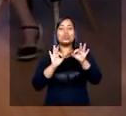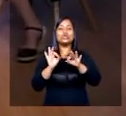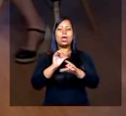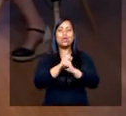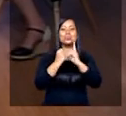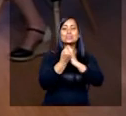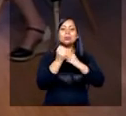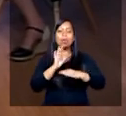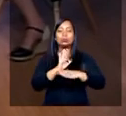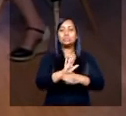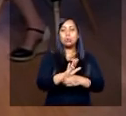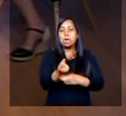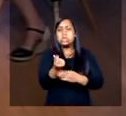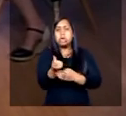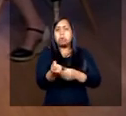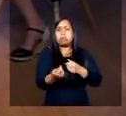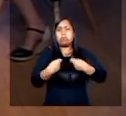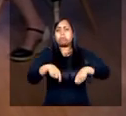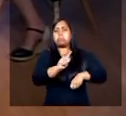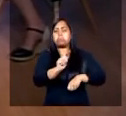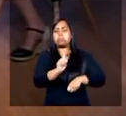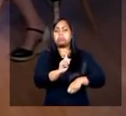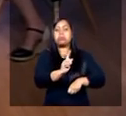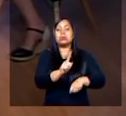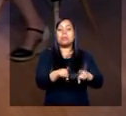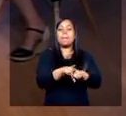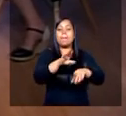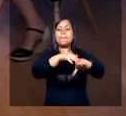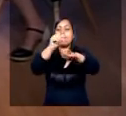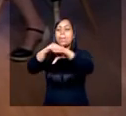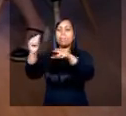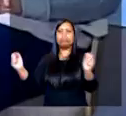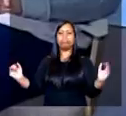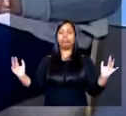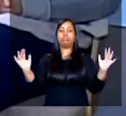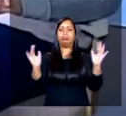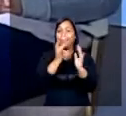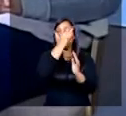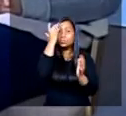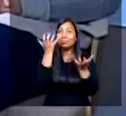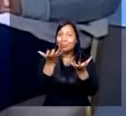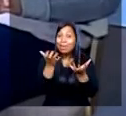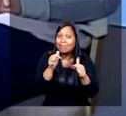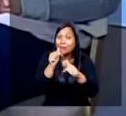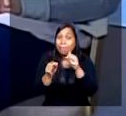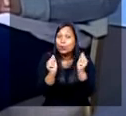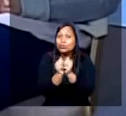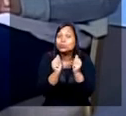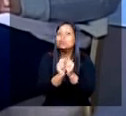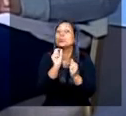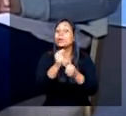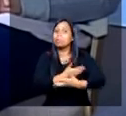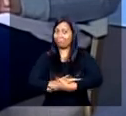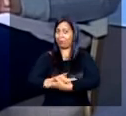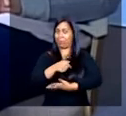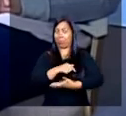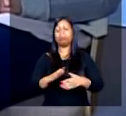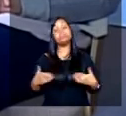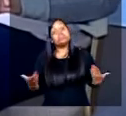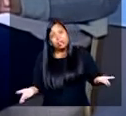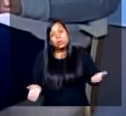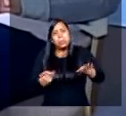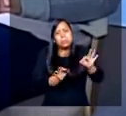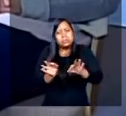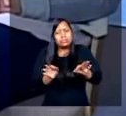social, sem fins lucrativos, e juntar pessoas que queiram trabalhar com bebês, né? Então,